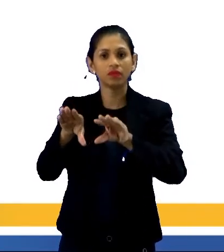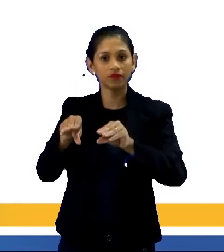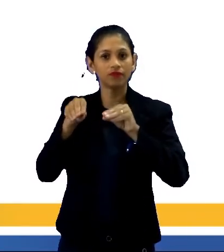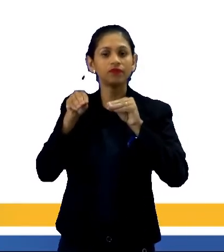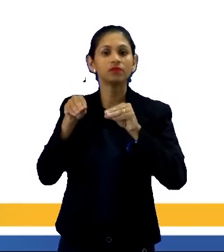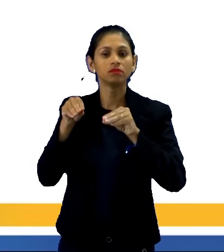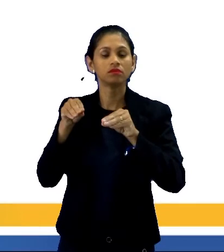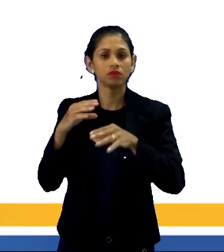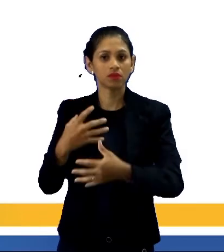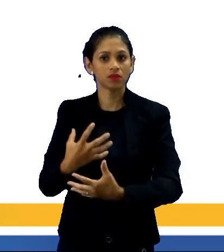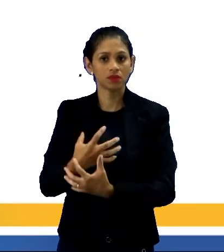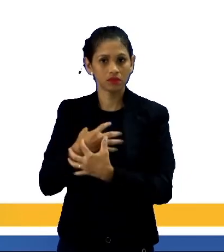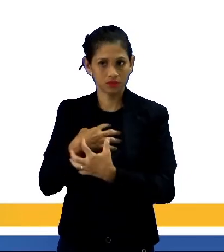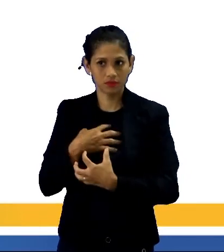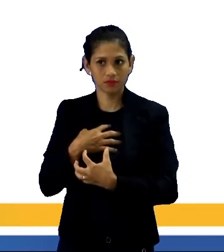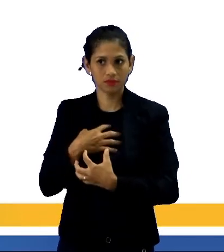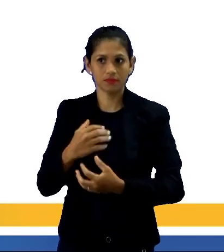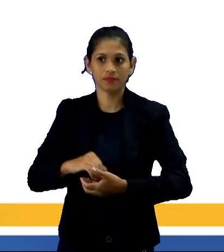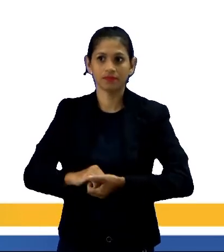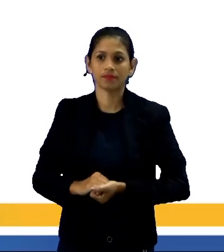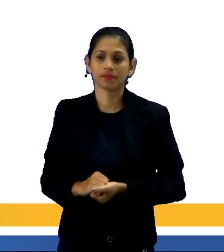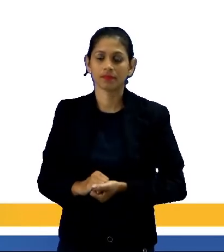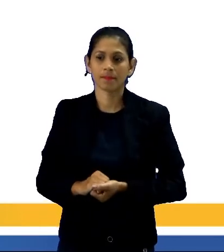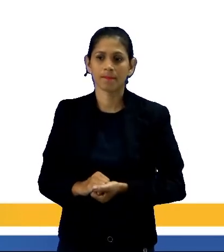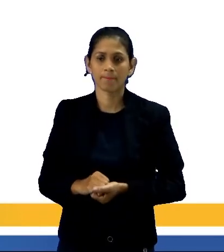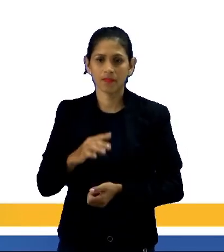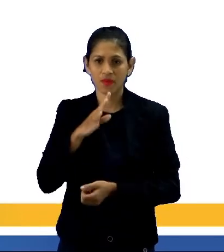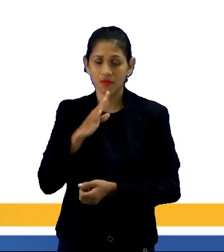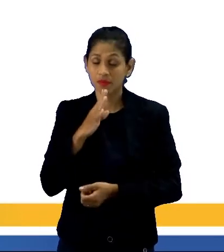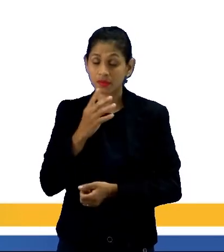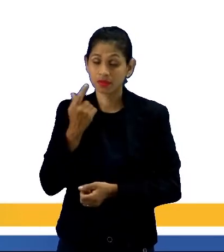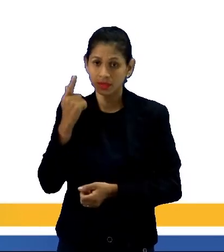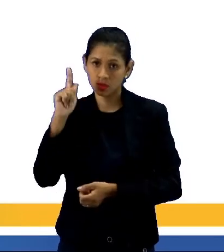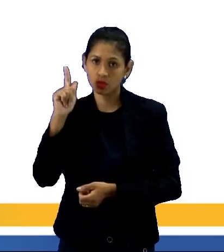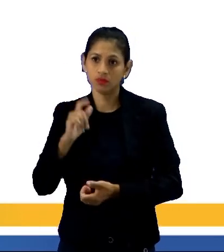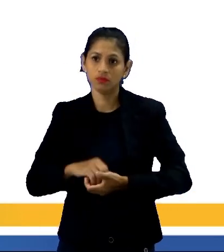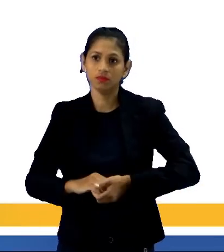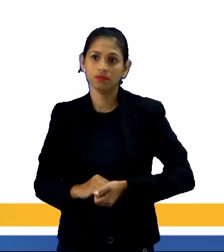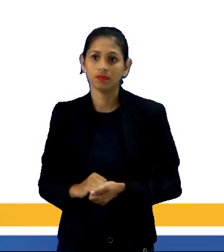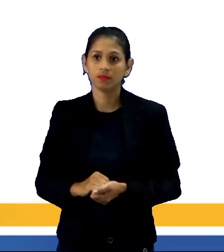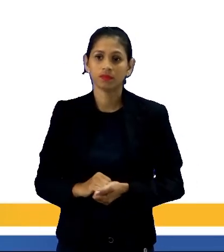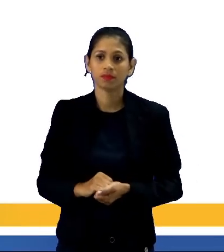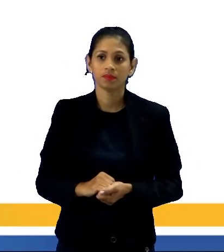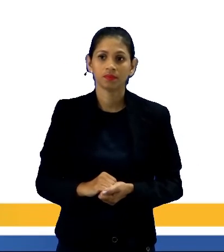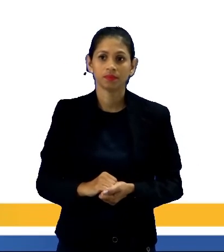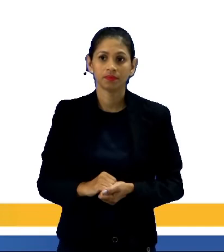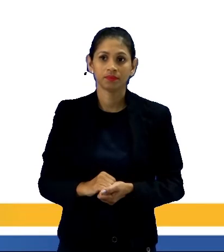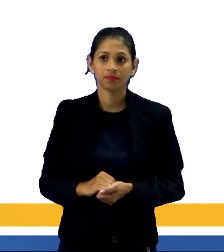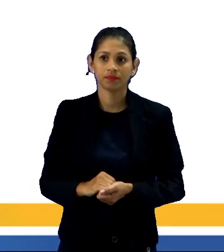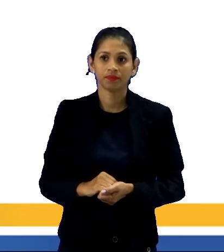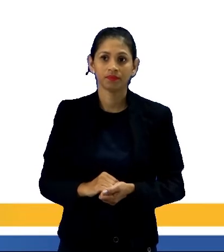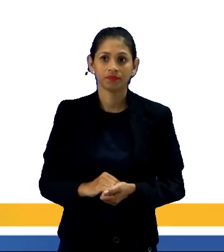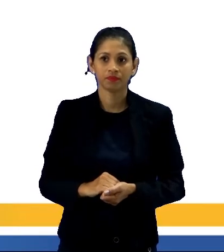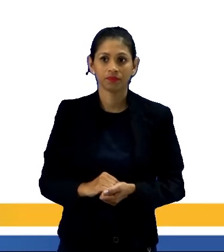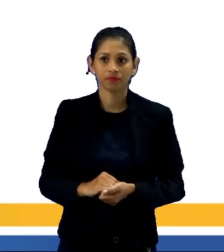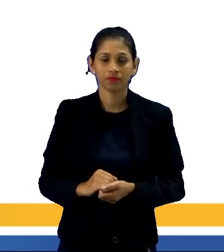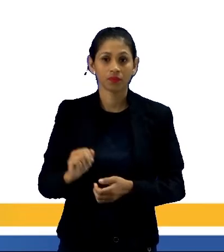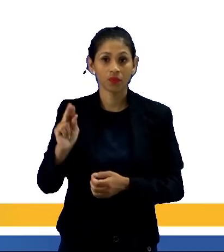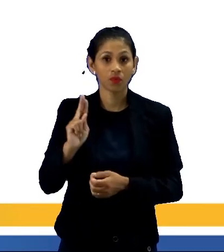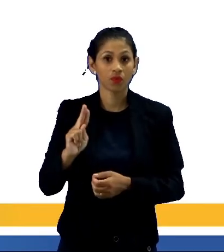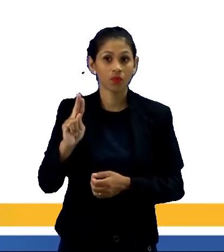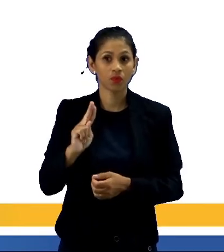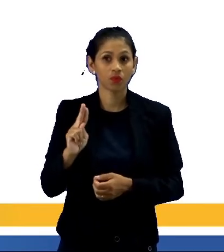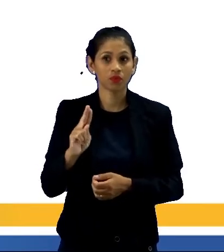o texto publicitário. Vamos conhecer mais um efeito de sentido que é causado pelo uso